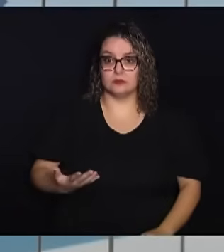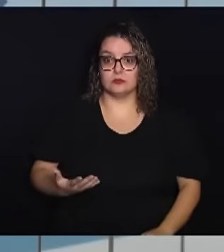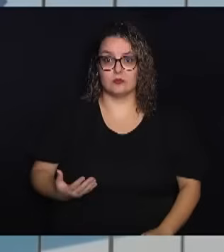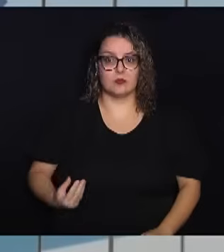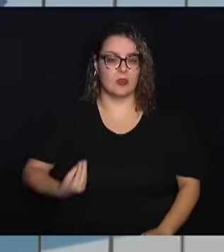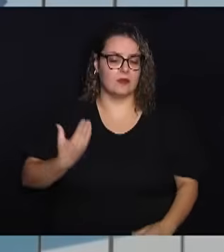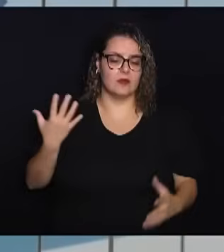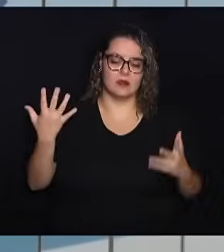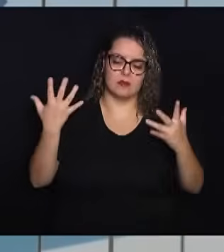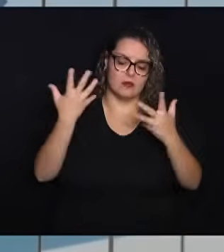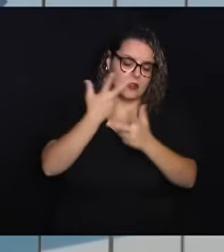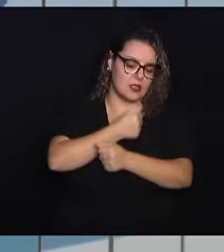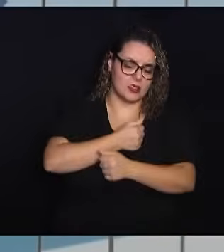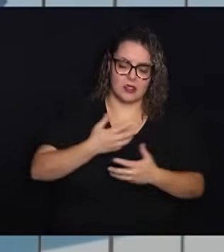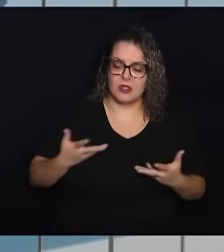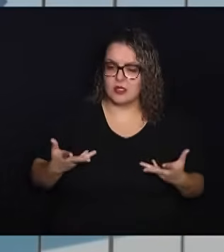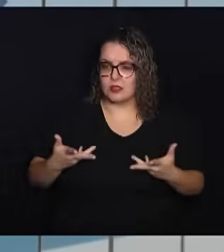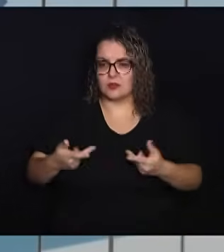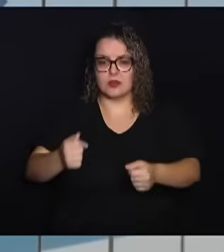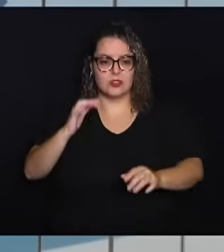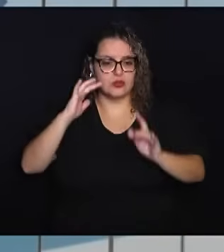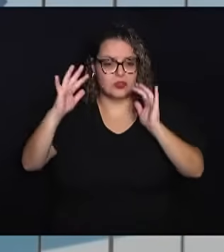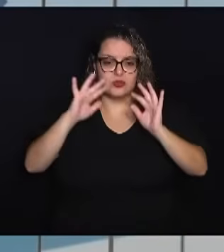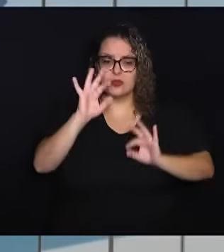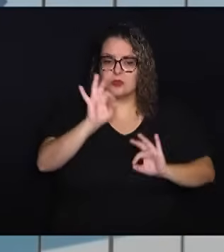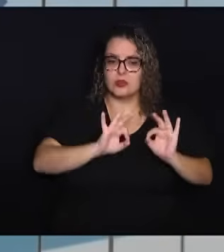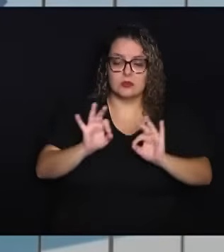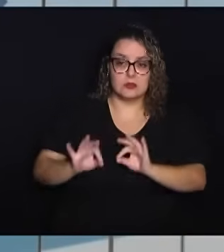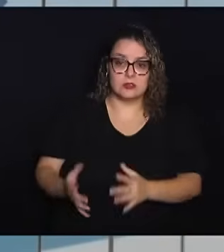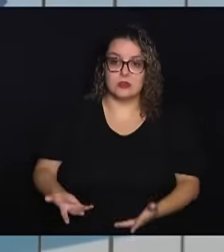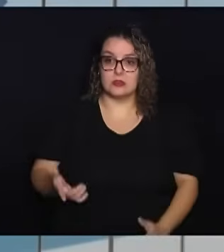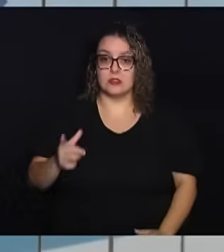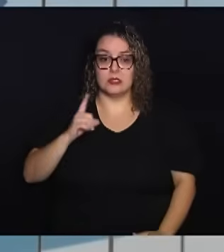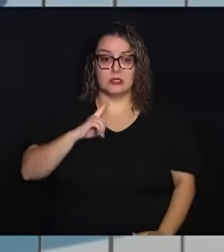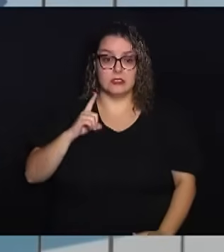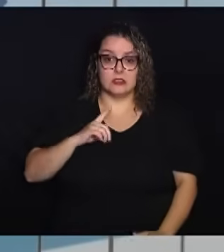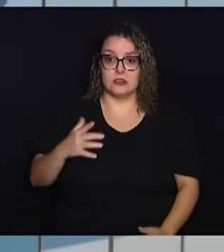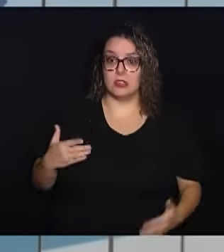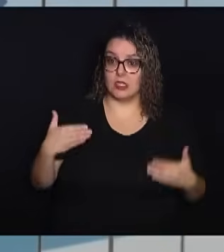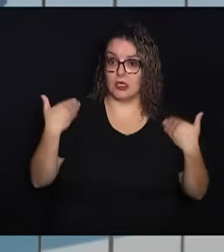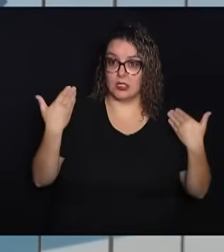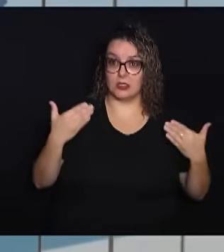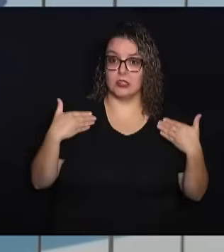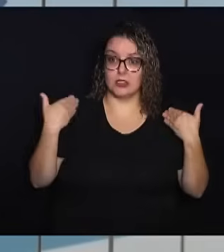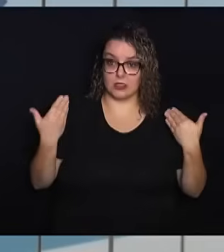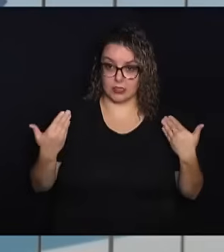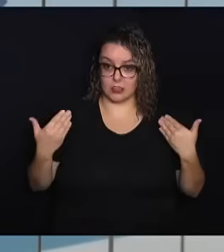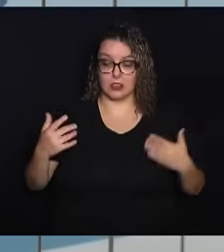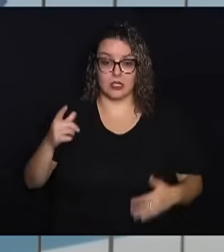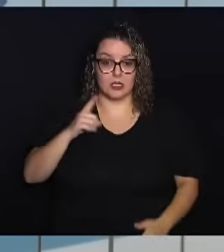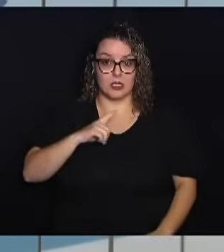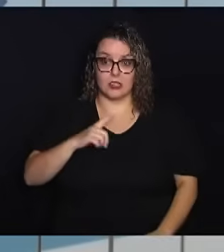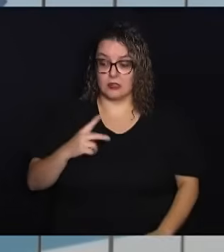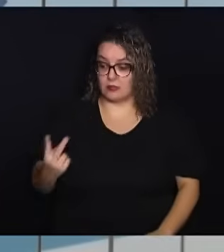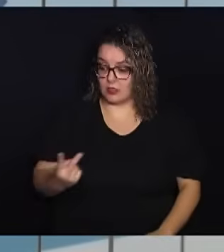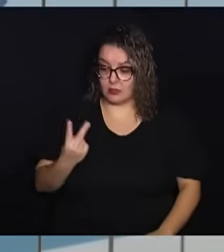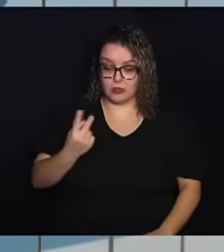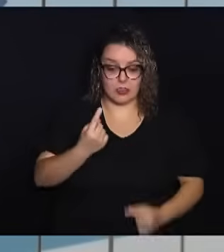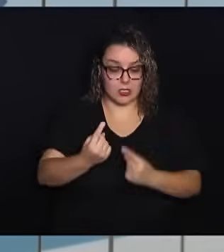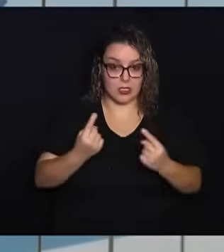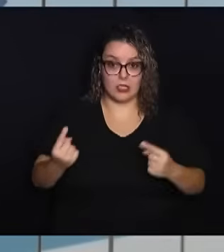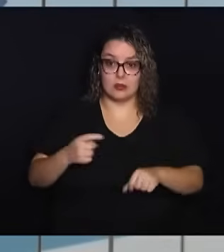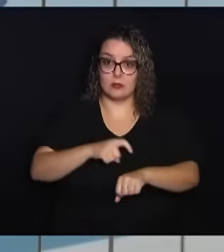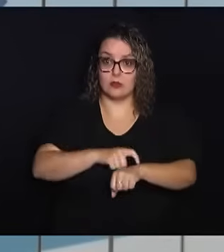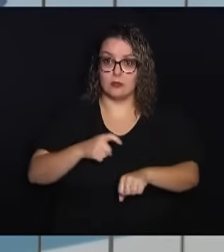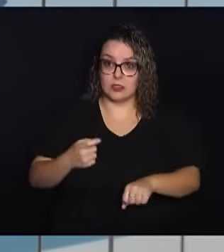linda, a gente tem que viver, você tem que ter sonhos, projetos, você tem que ter alegria, você tem que dar valor em cada